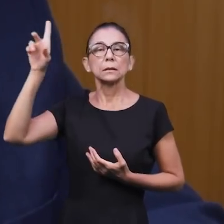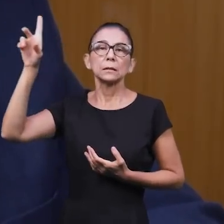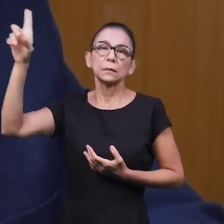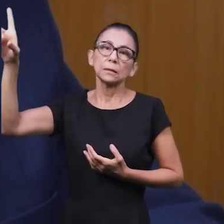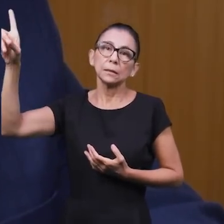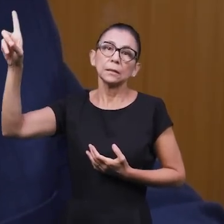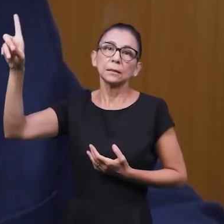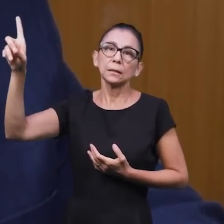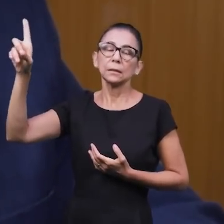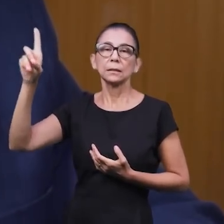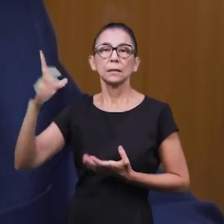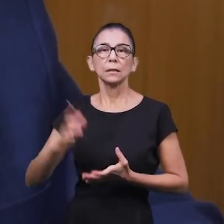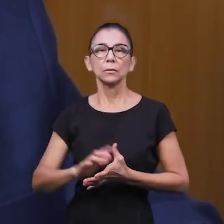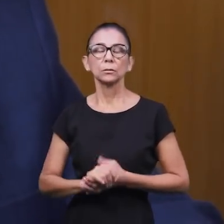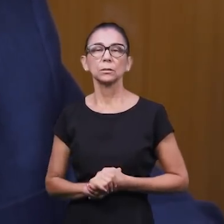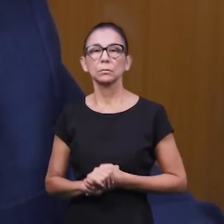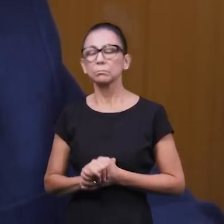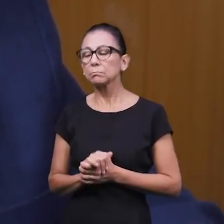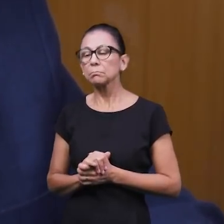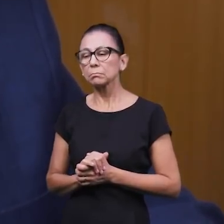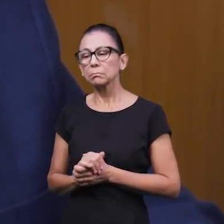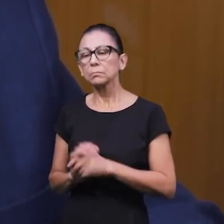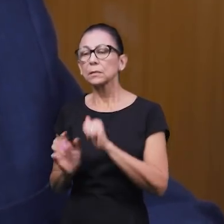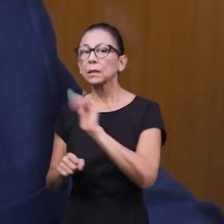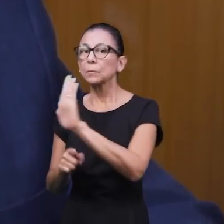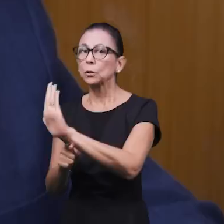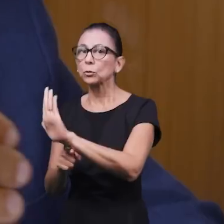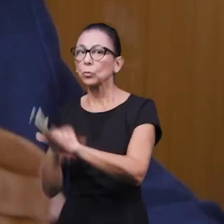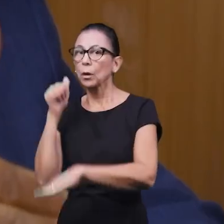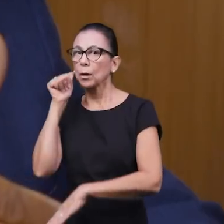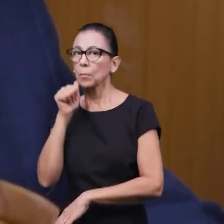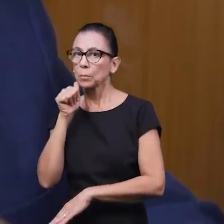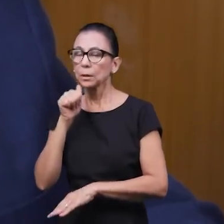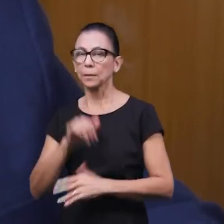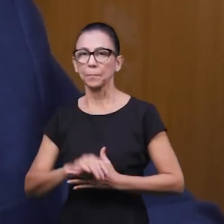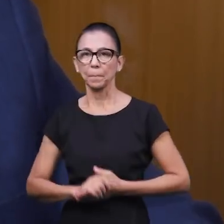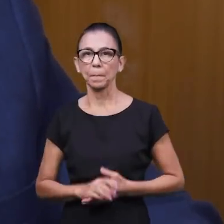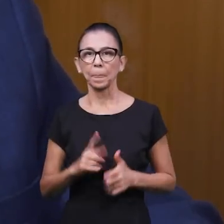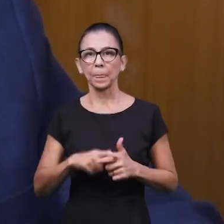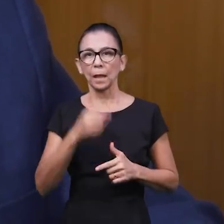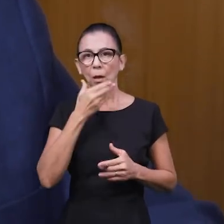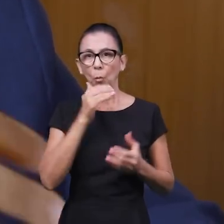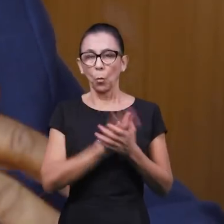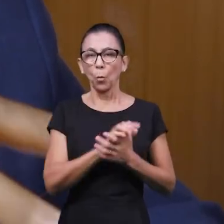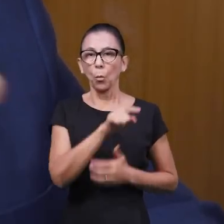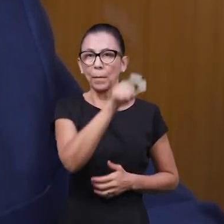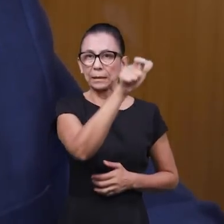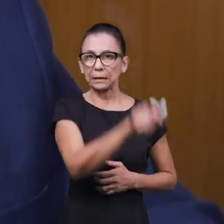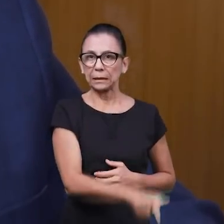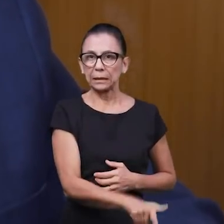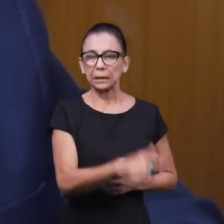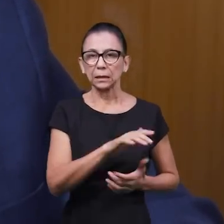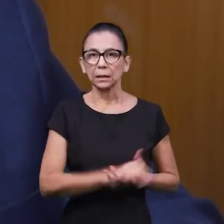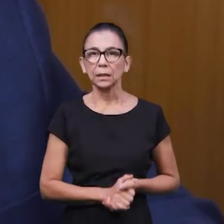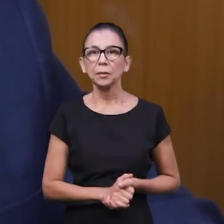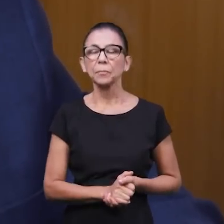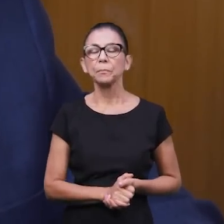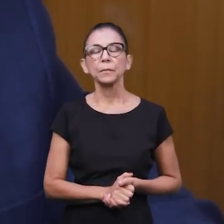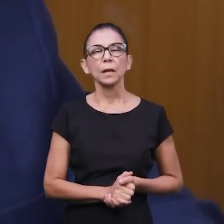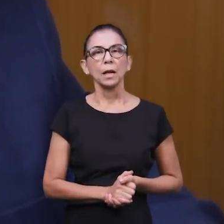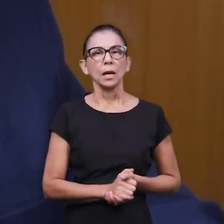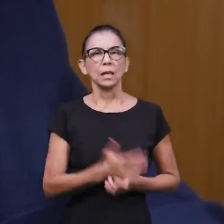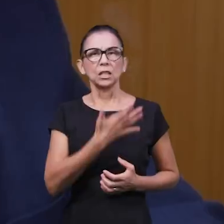que Davi, ele fez mal para Davi, não retribuir o que Davi fazia por ele, pelo rebanho dele no campo. Davi,